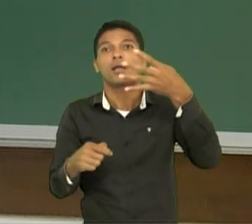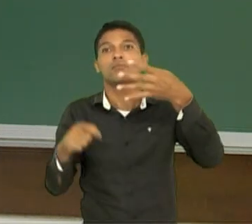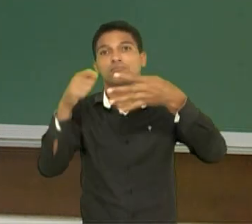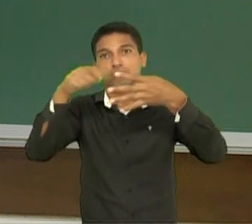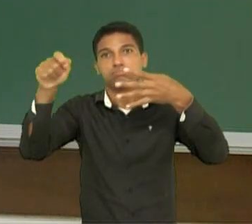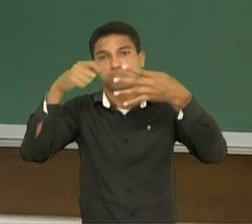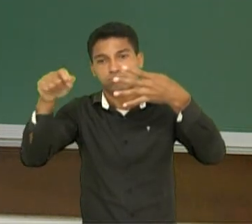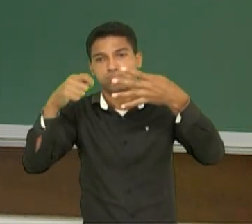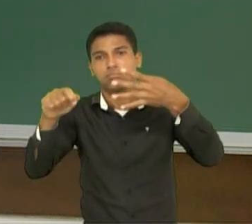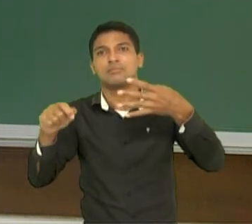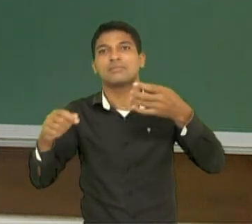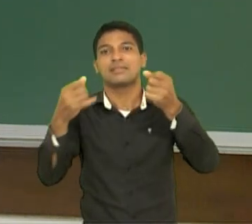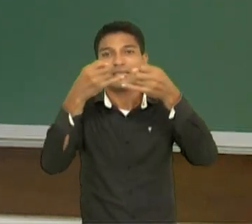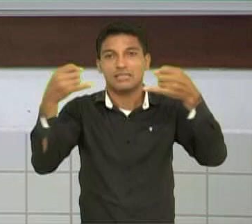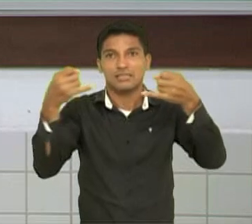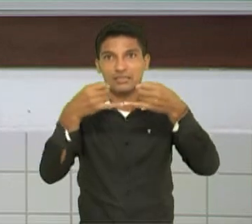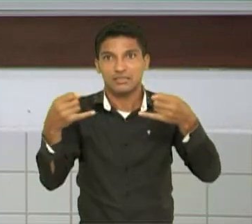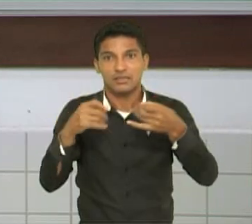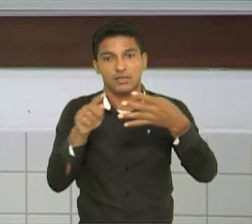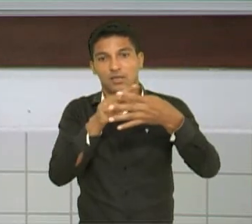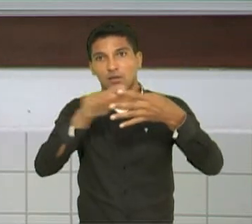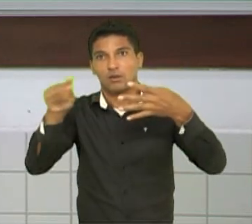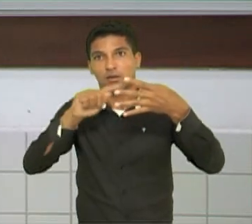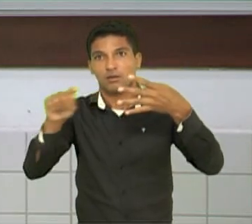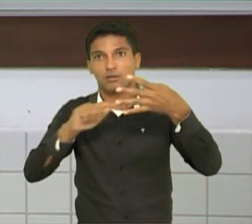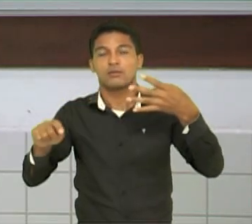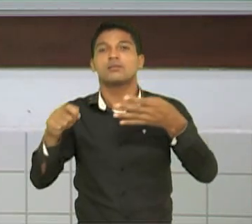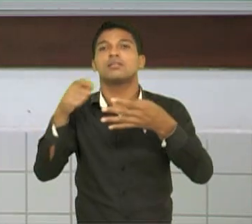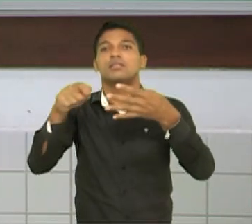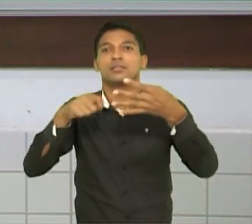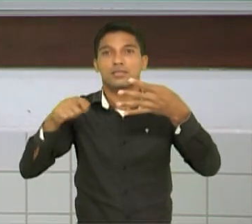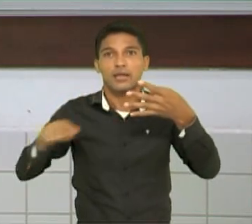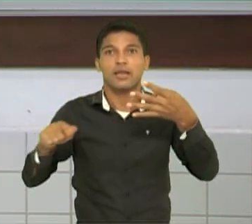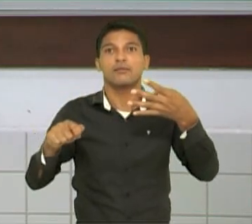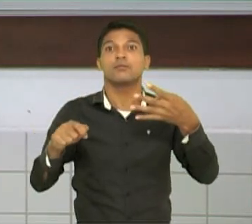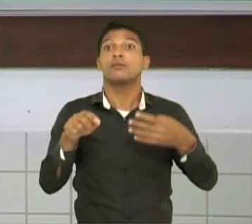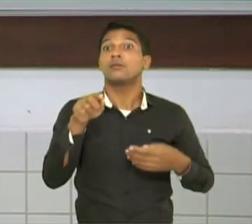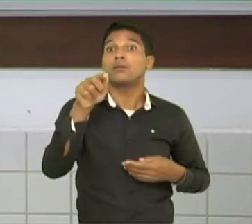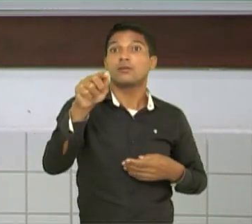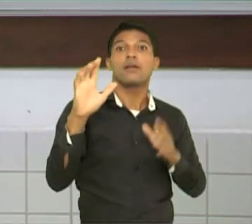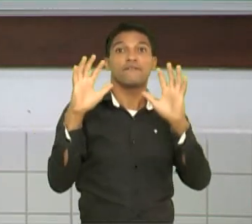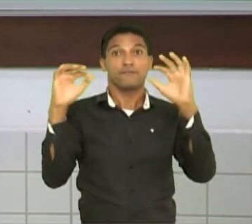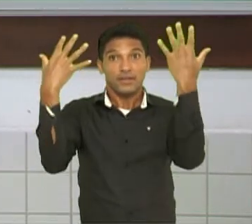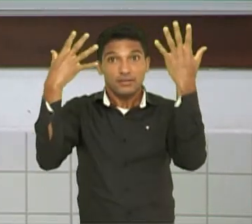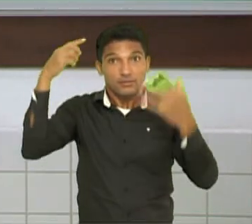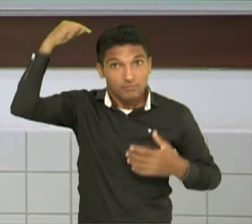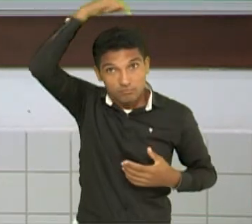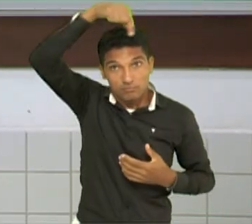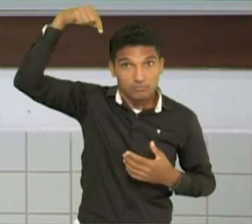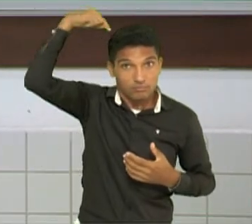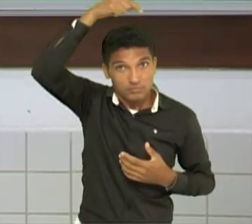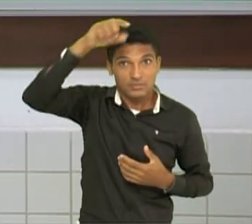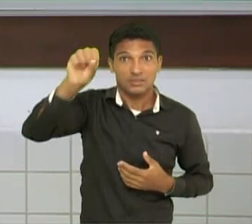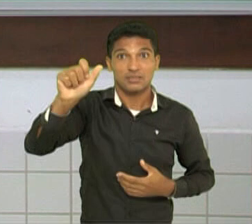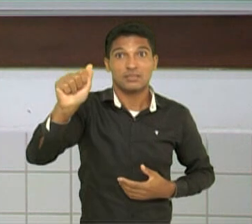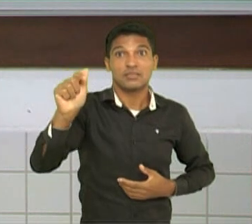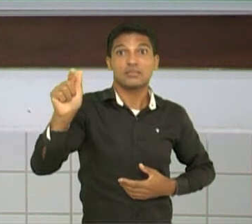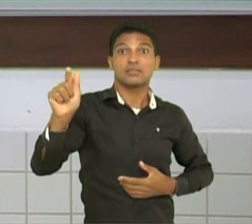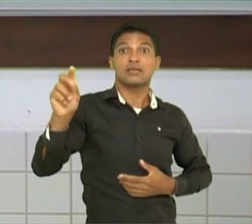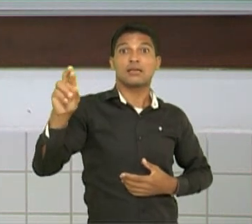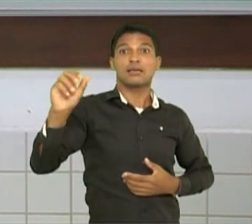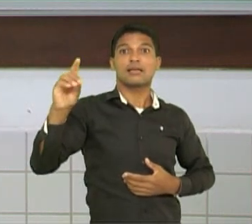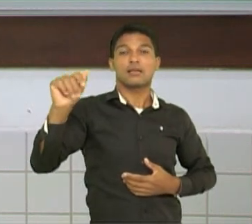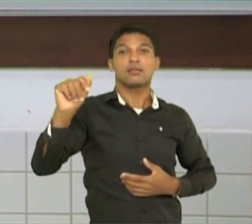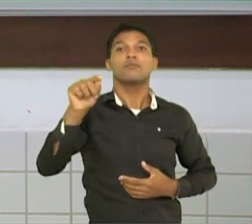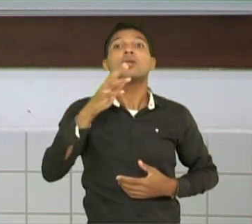festas sagradas que você conhece. Então, pega seu caderno, computador, tablet, seja aquilo que você está usando para o seu estudo